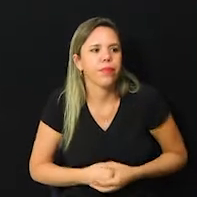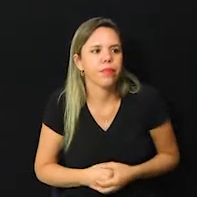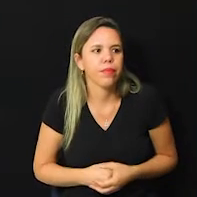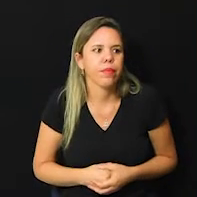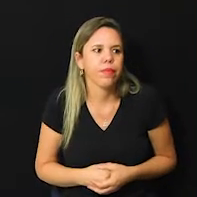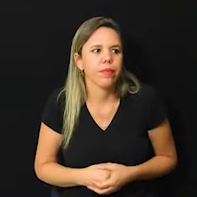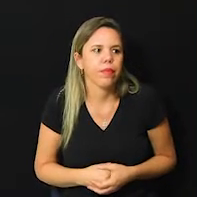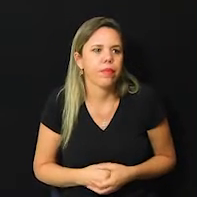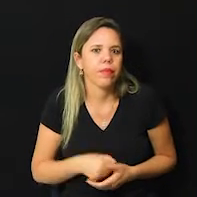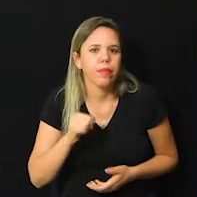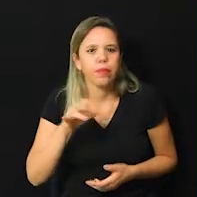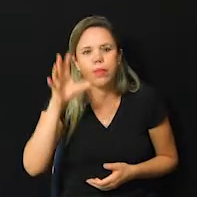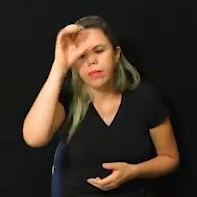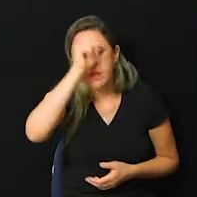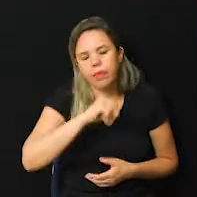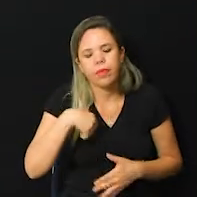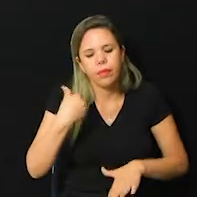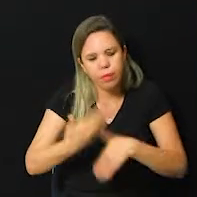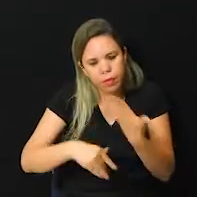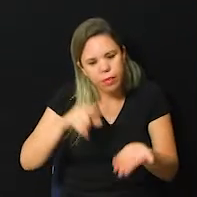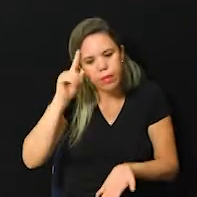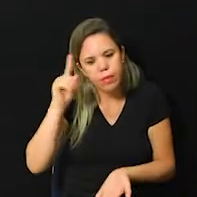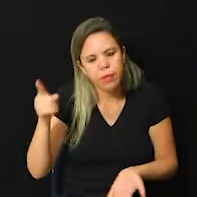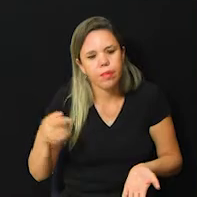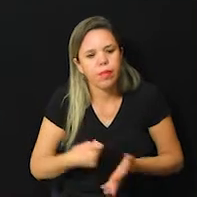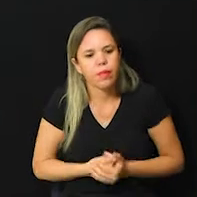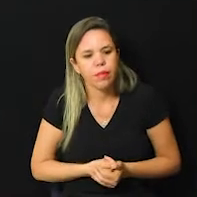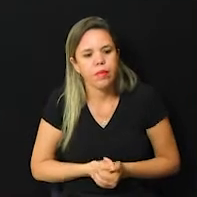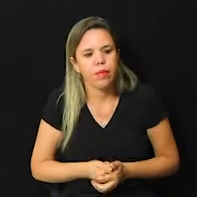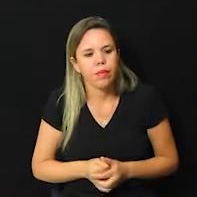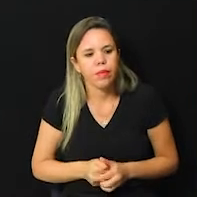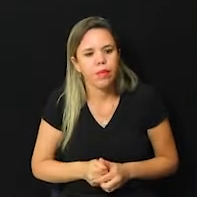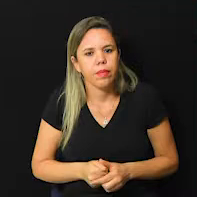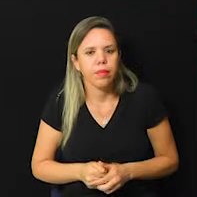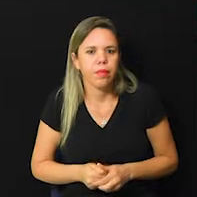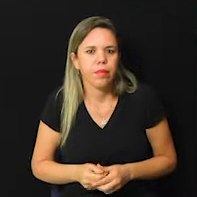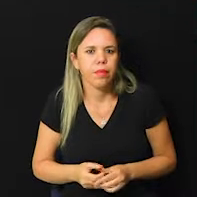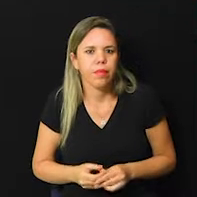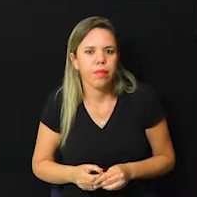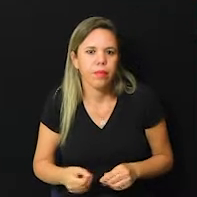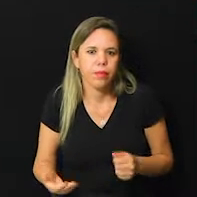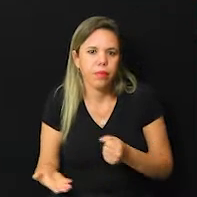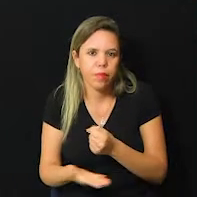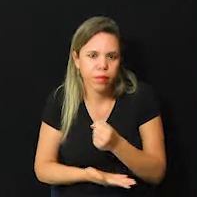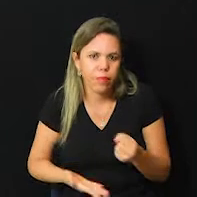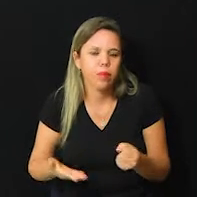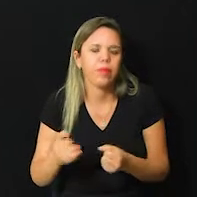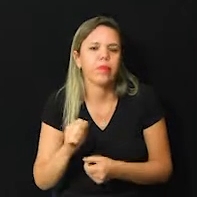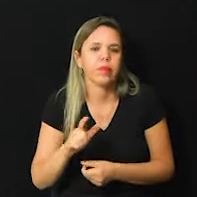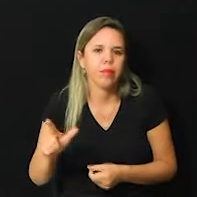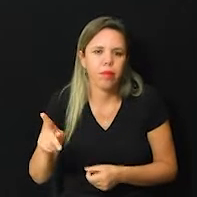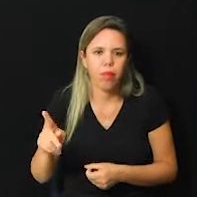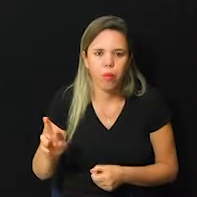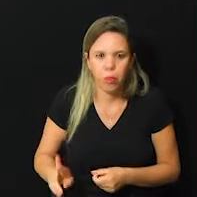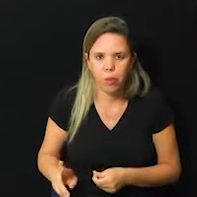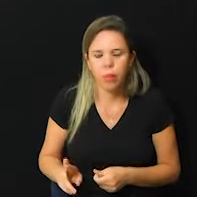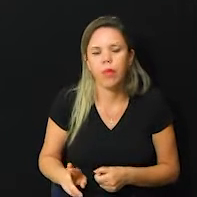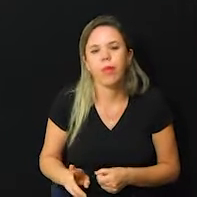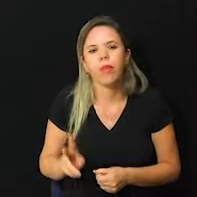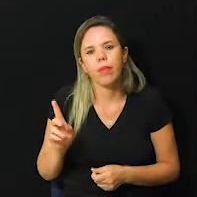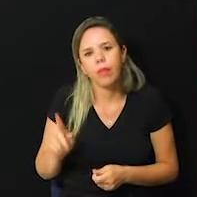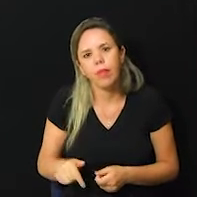diferentes Então se aprende no dia a dia sabe E aí seu basicamente isso o woofer é